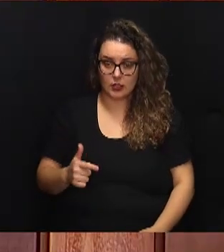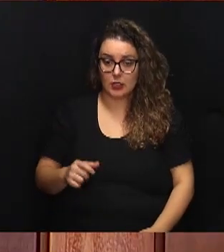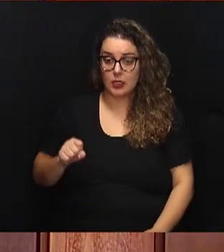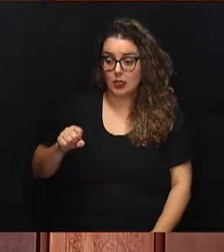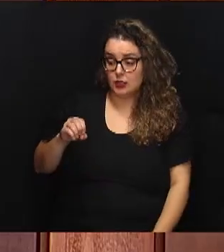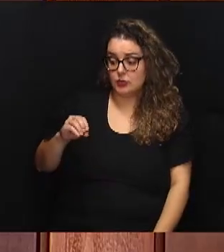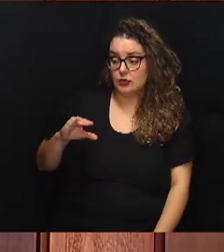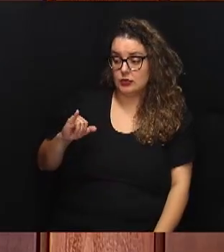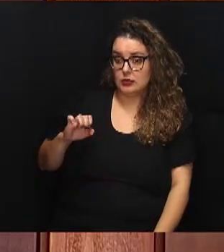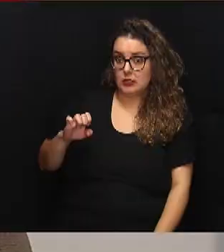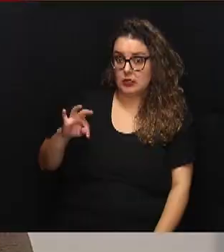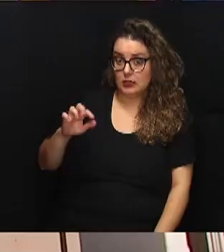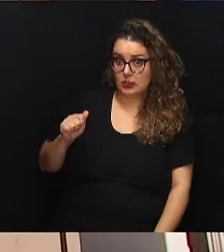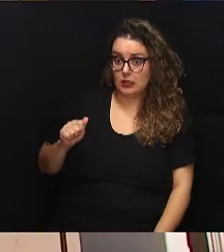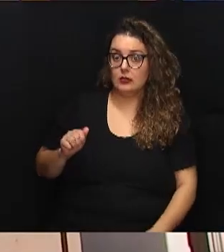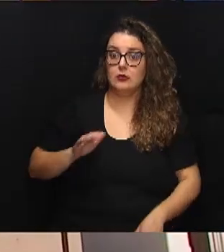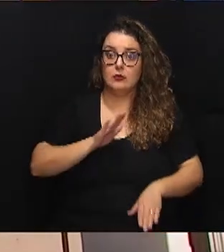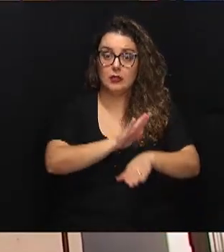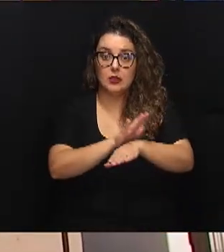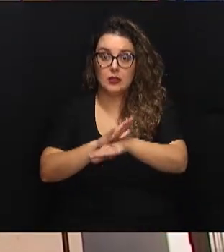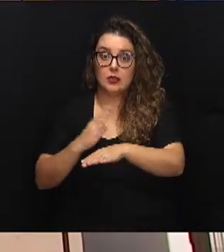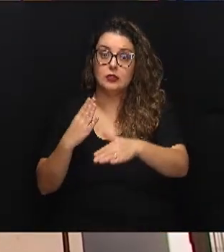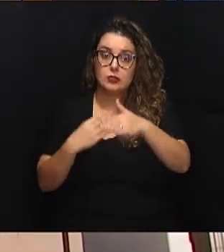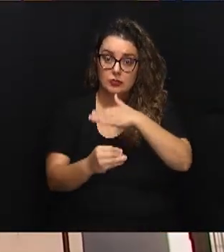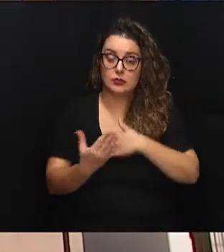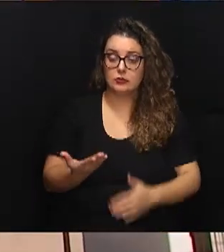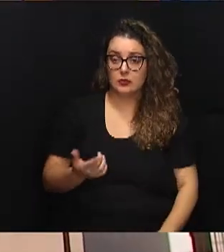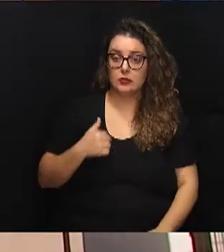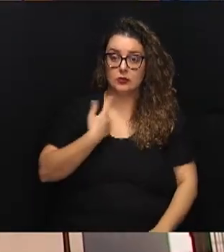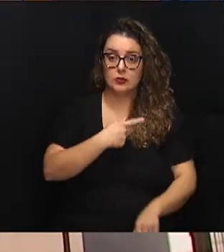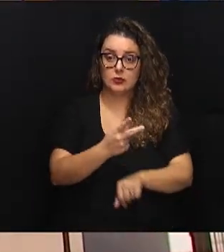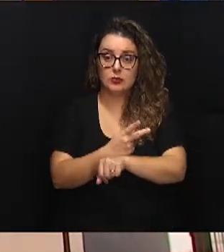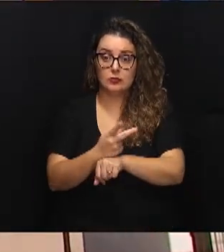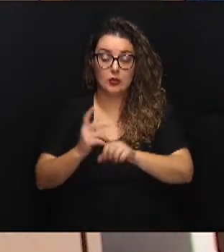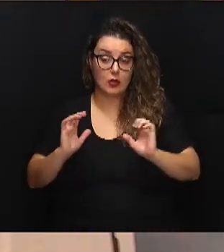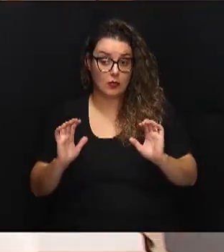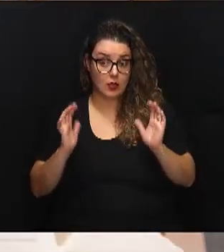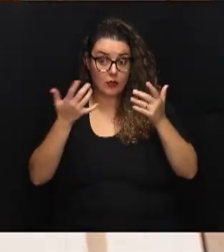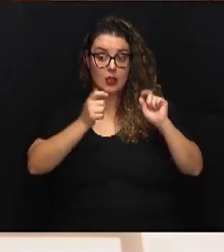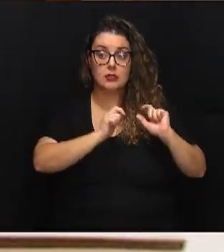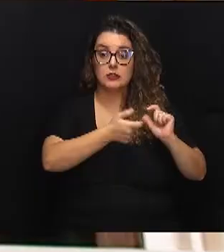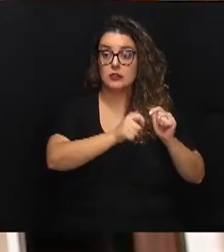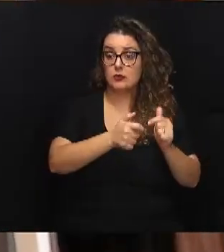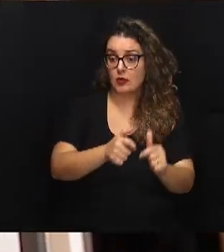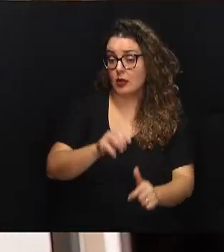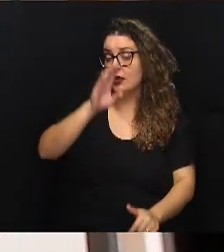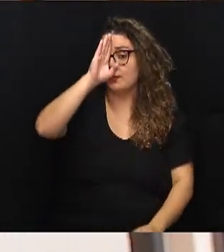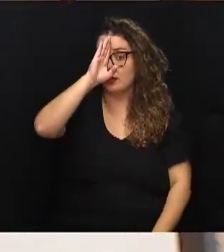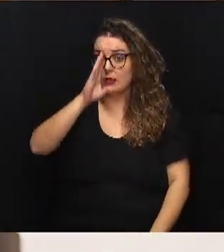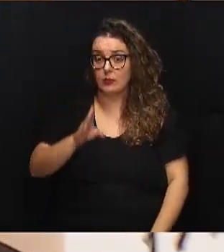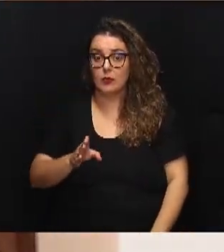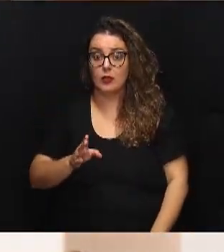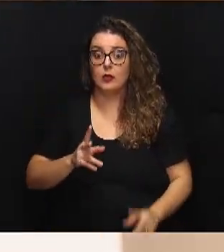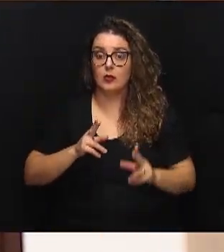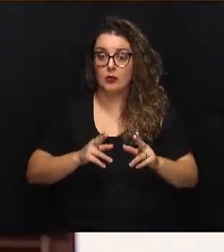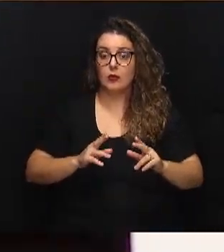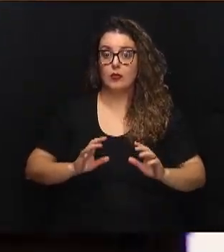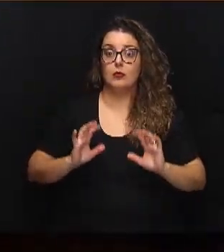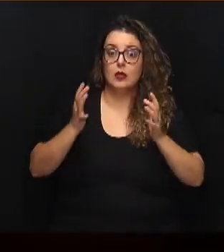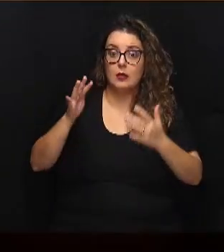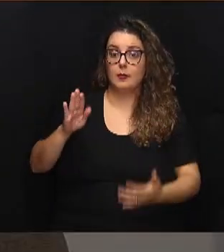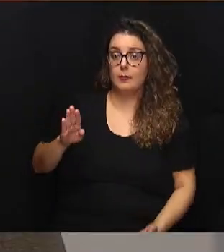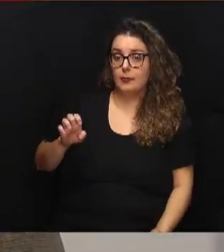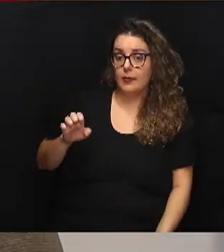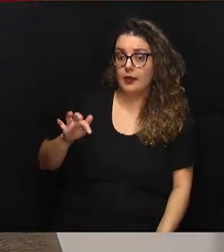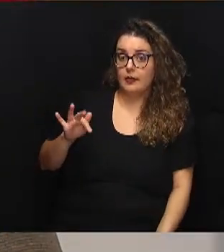foi construída para ajudar esses imigrantes. A gente procura manter festas, as festas principais, como é a festa da Befana, a gente faz